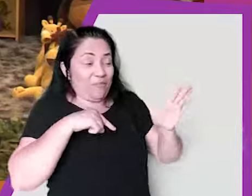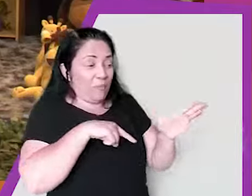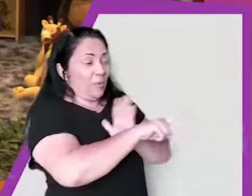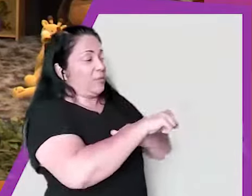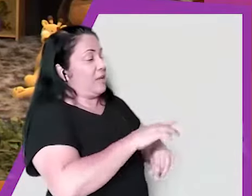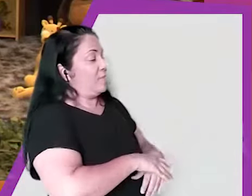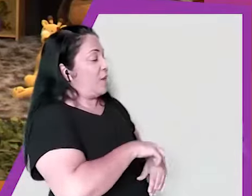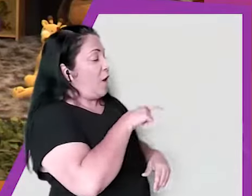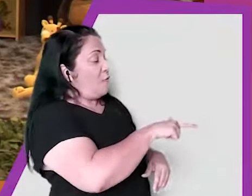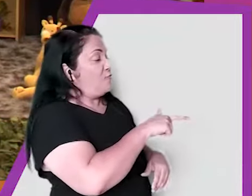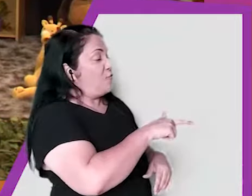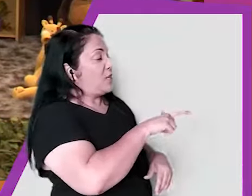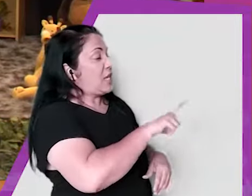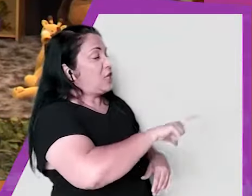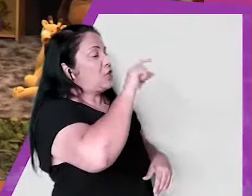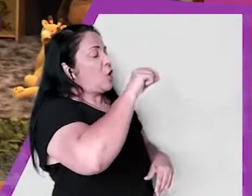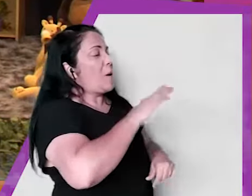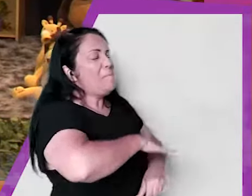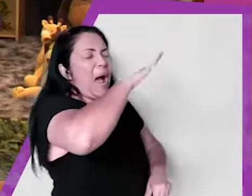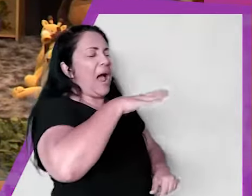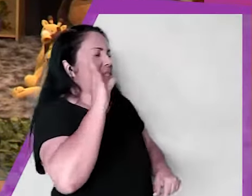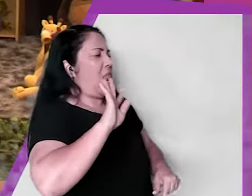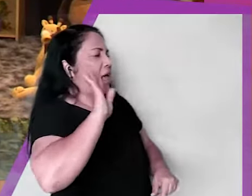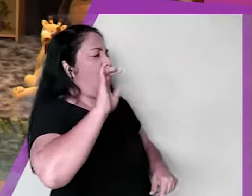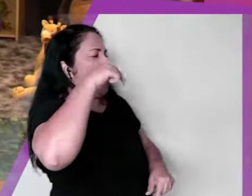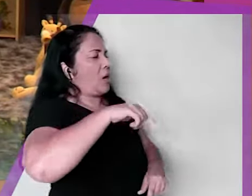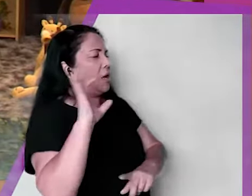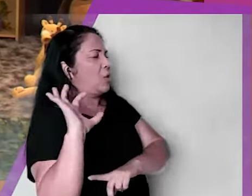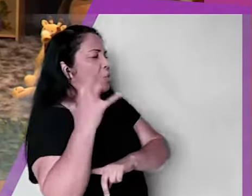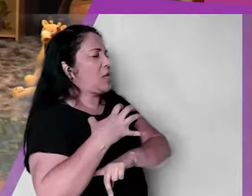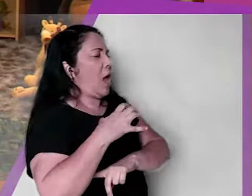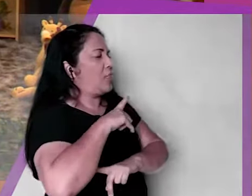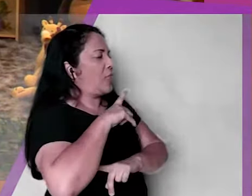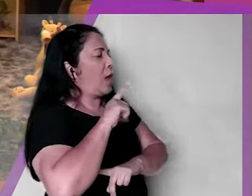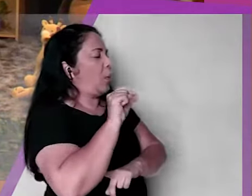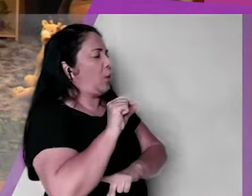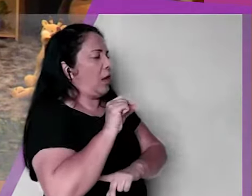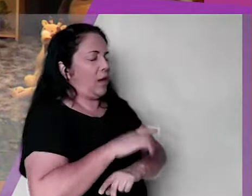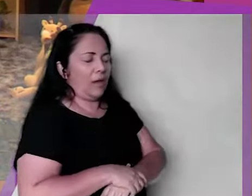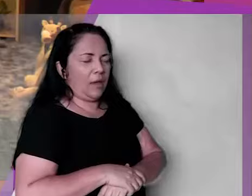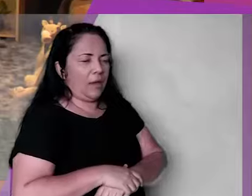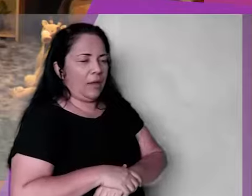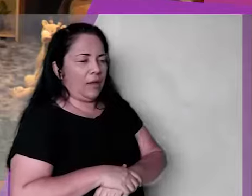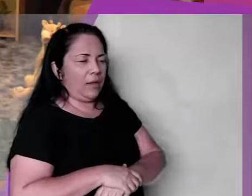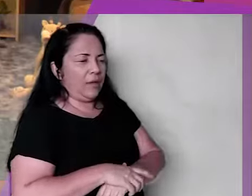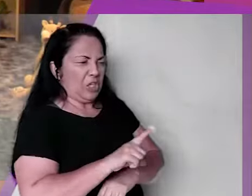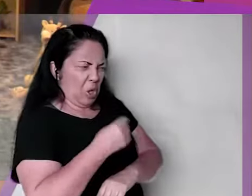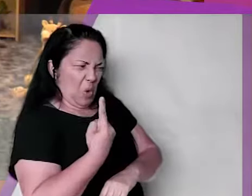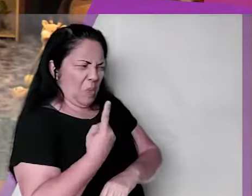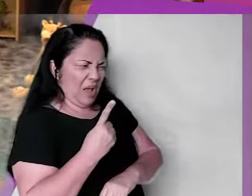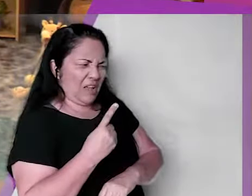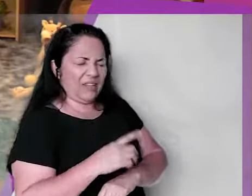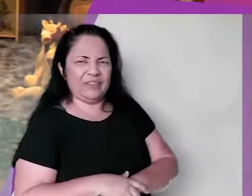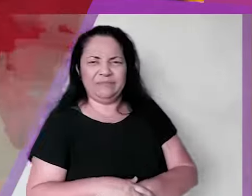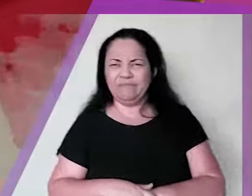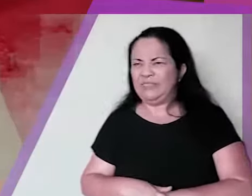Ai, tudo bem? Tudo bem, que alegria. Eu vou começar logo a perguntar. O que você acha mais legal que você já viu aqui no